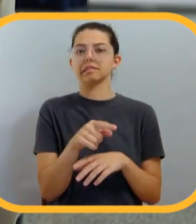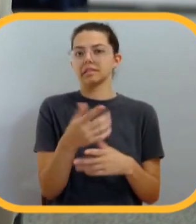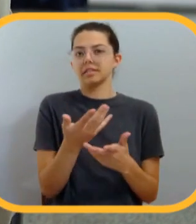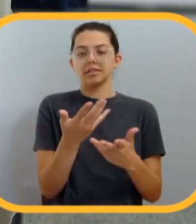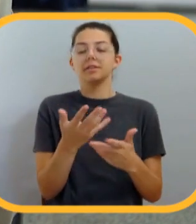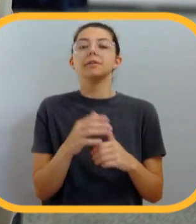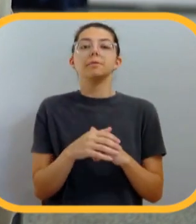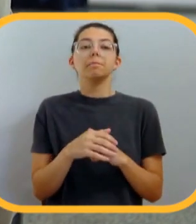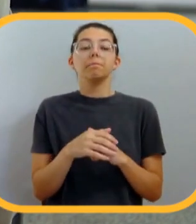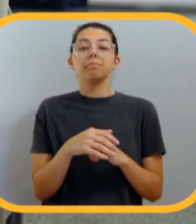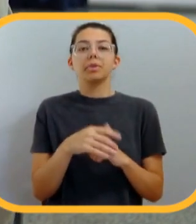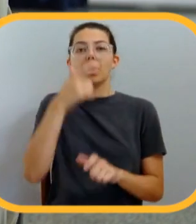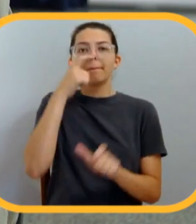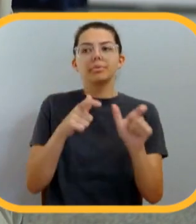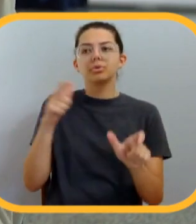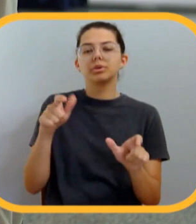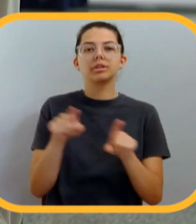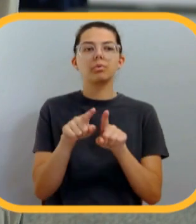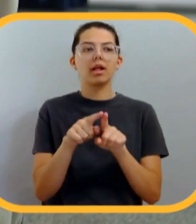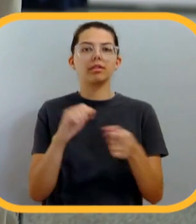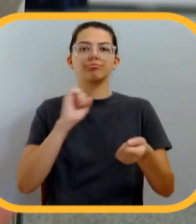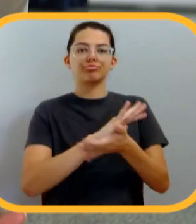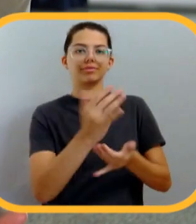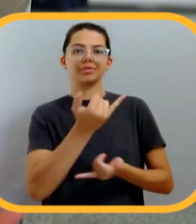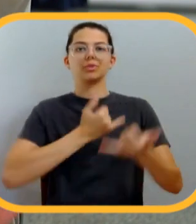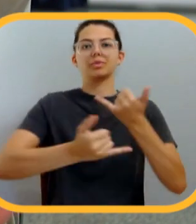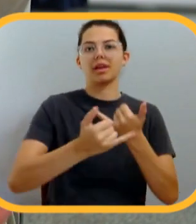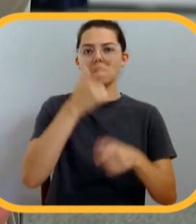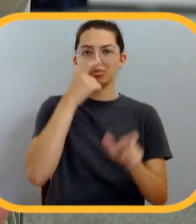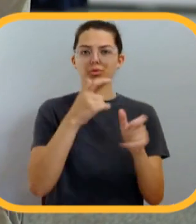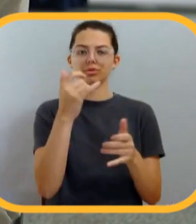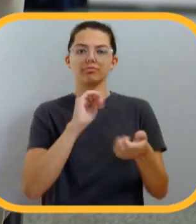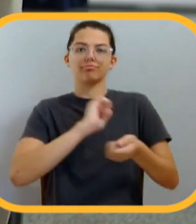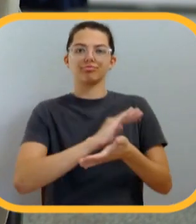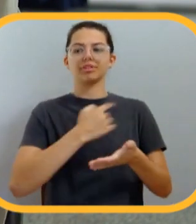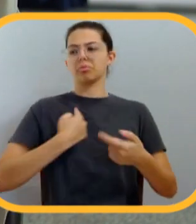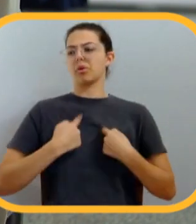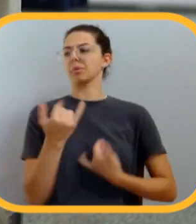Não vejo que os cidadãos se possam substituir a jornalistas.